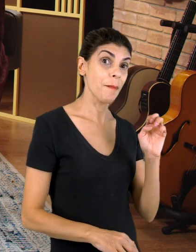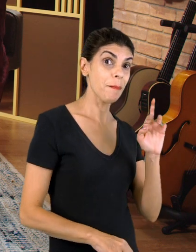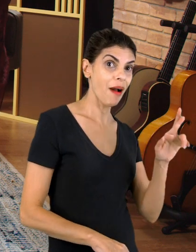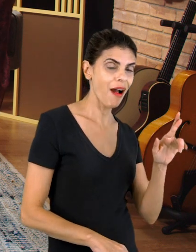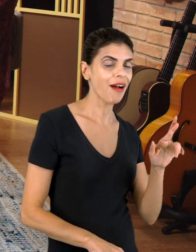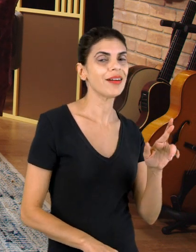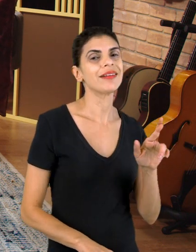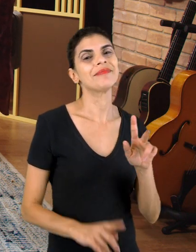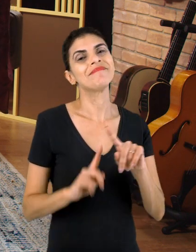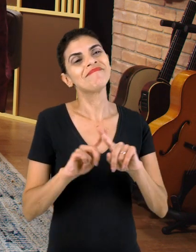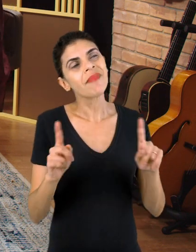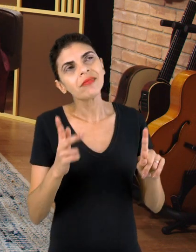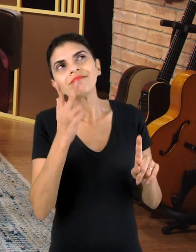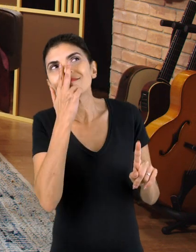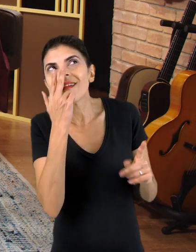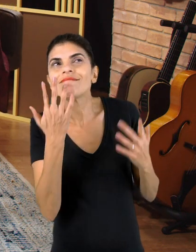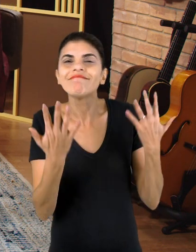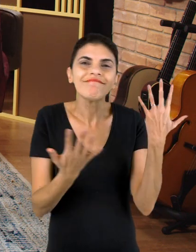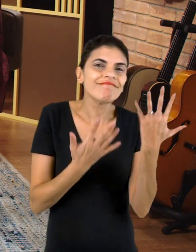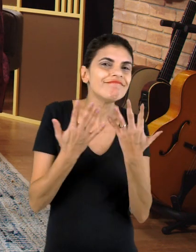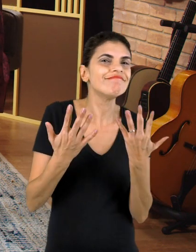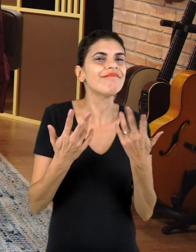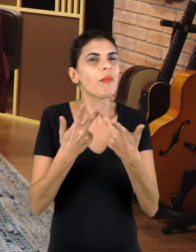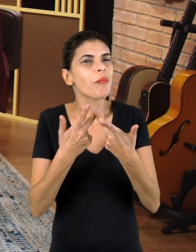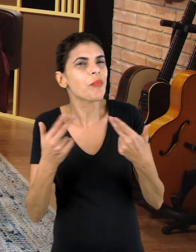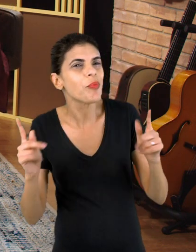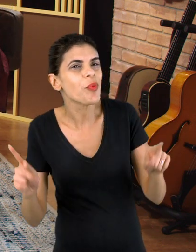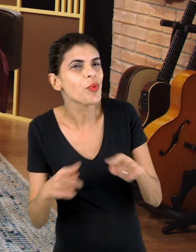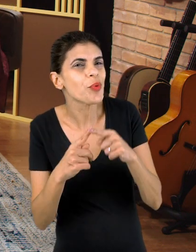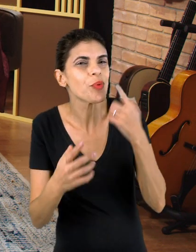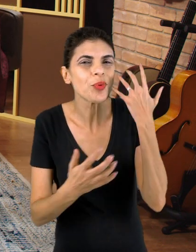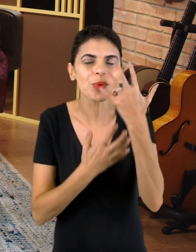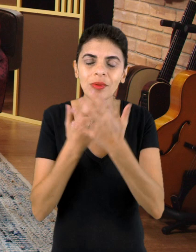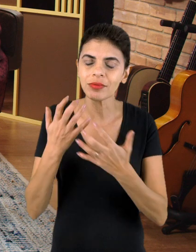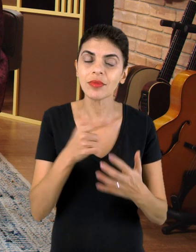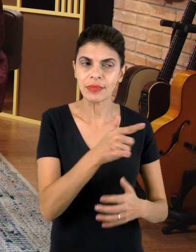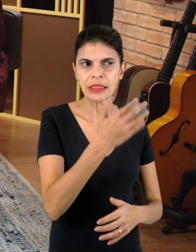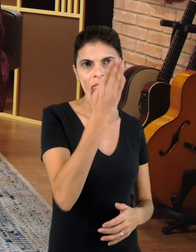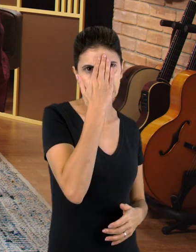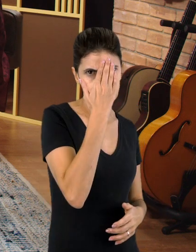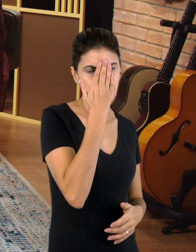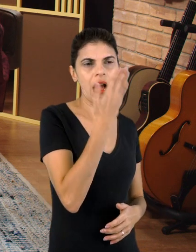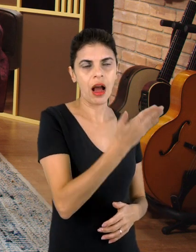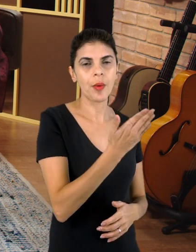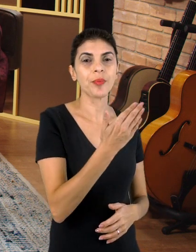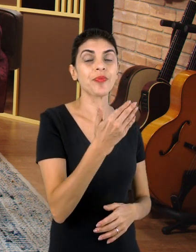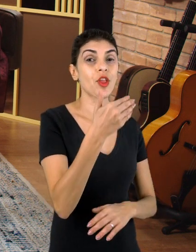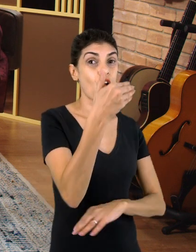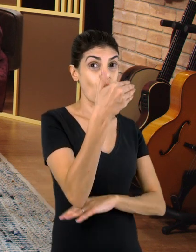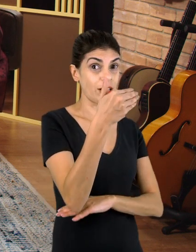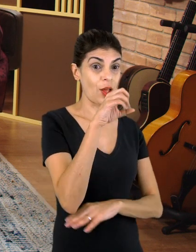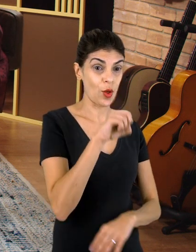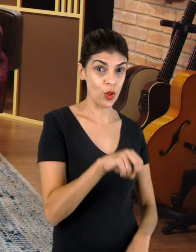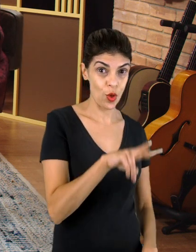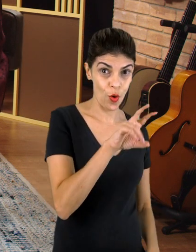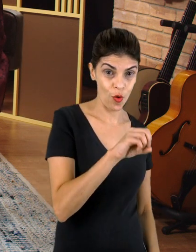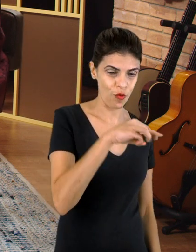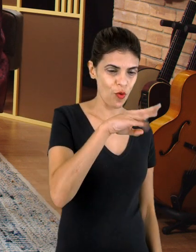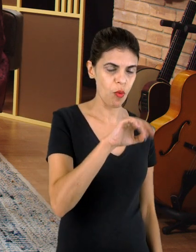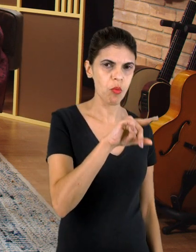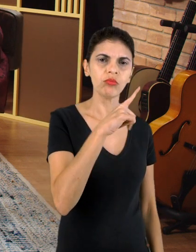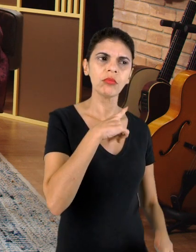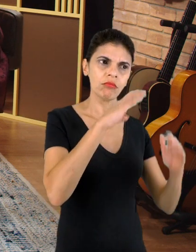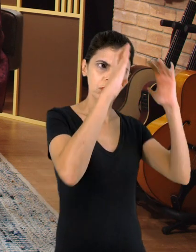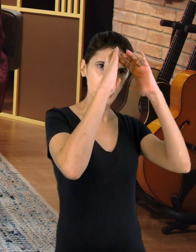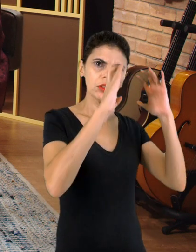Mas é engraçado. Mas lá... acaba virando uma coisa assim de aquele repertório. De aquela, mas você sabe que lá no Hotel Novo Mundo, a gente tinha um respeito